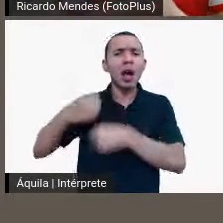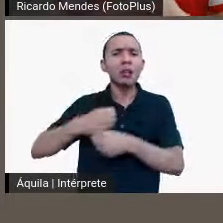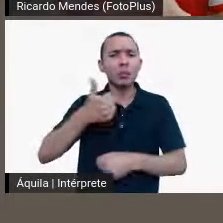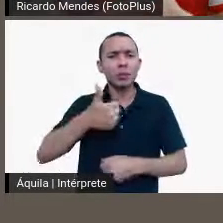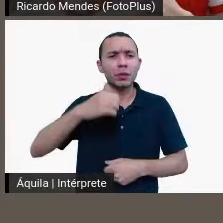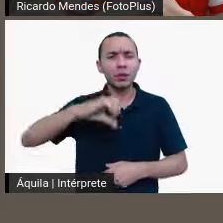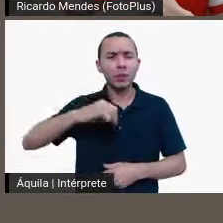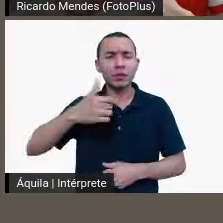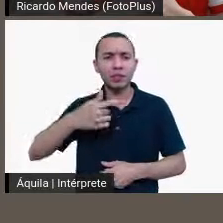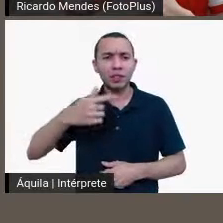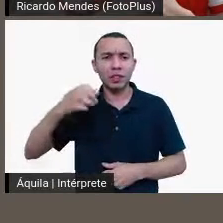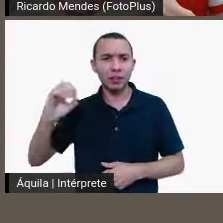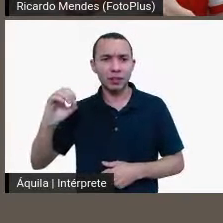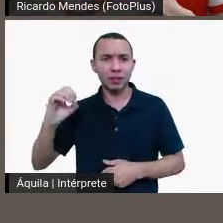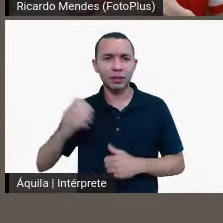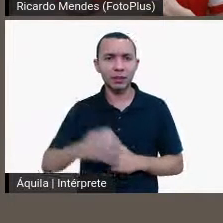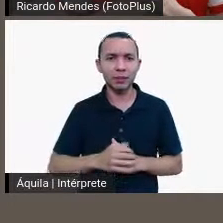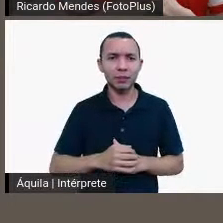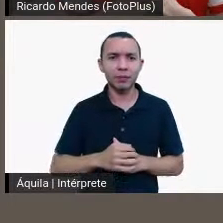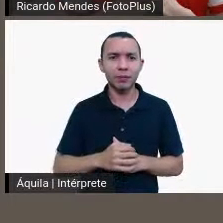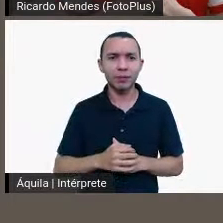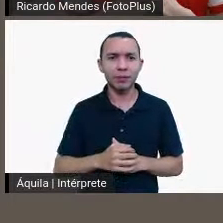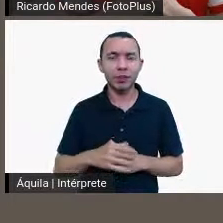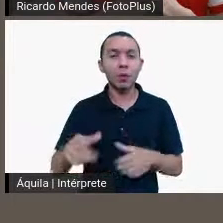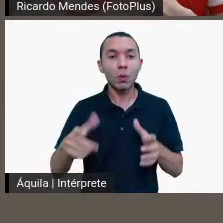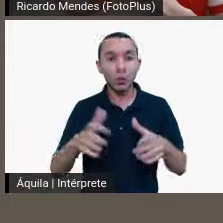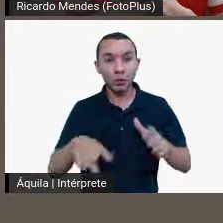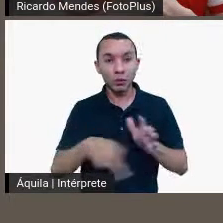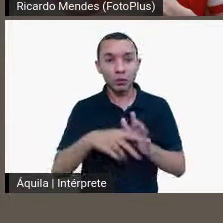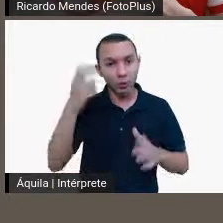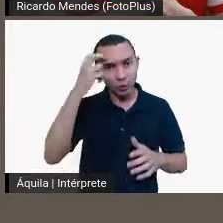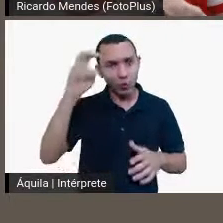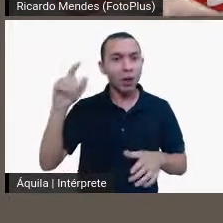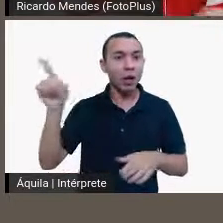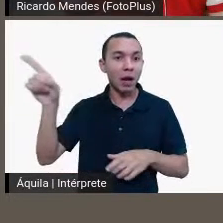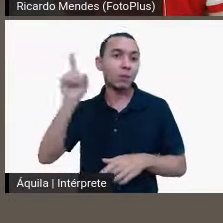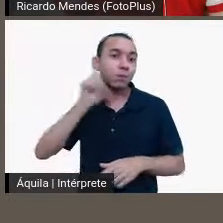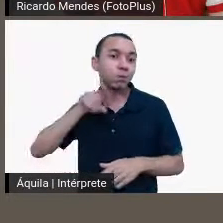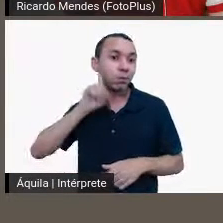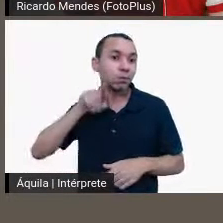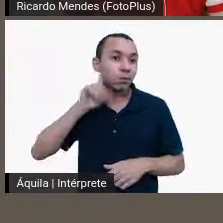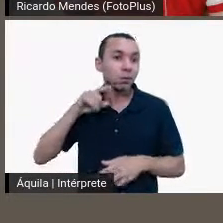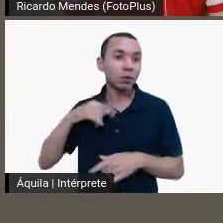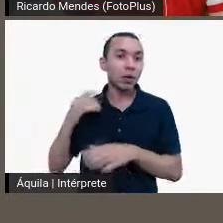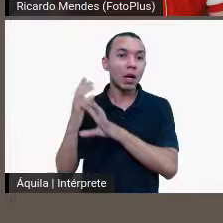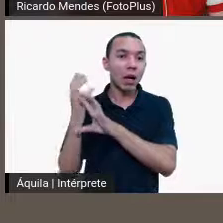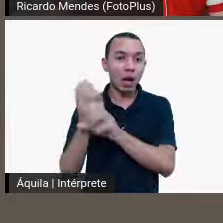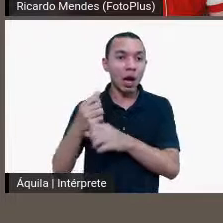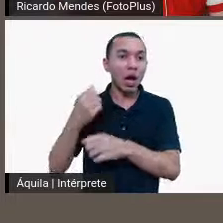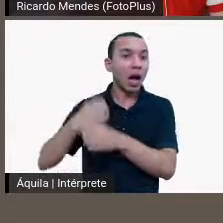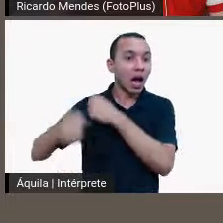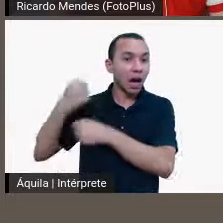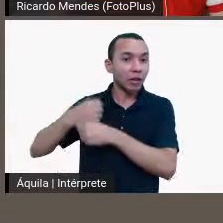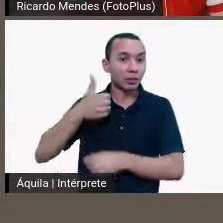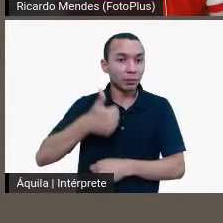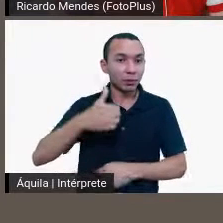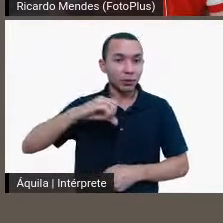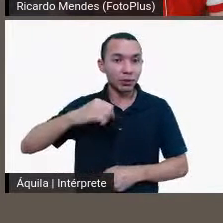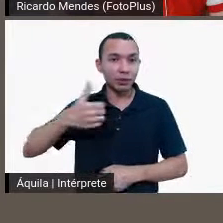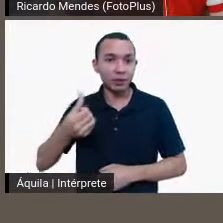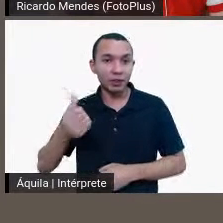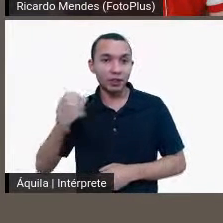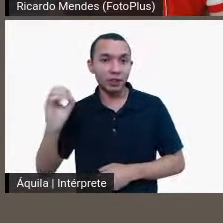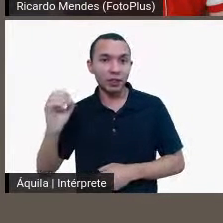crescimento expressivo de interesse pela fotografia no campo cultural que ocorre nos Estados Unidos, especialmente ao longo dos anos 60, acabou por repercutir no